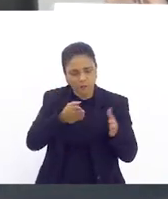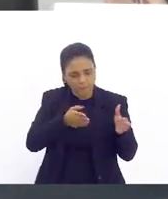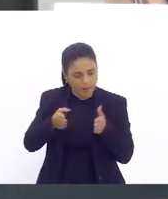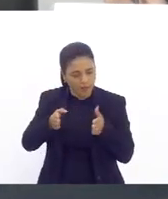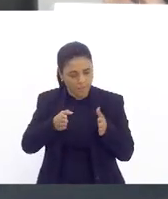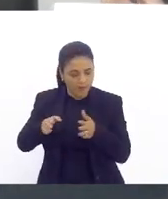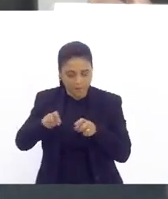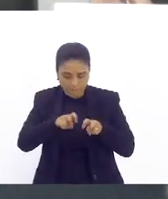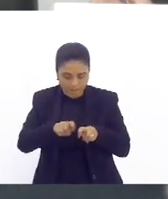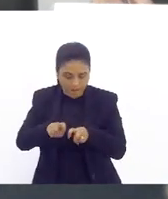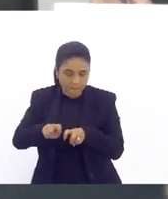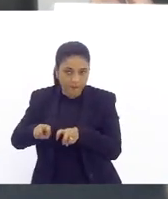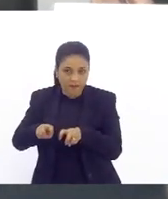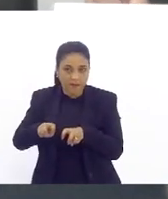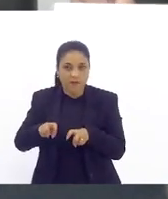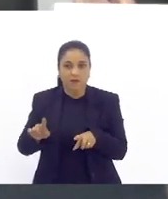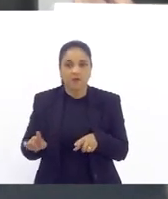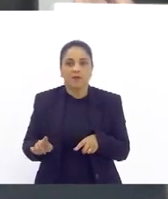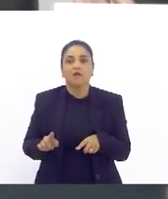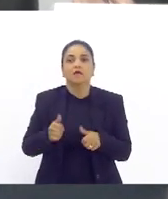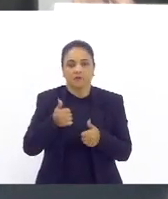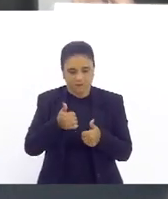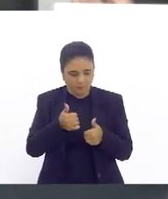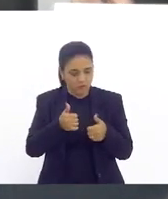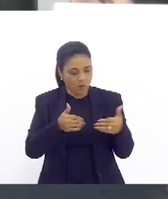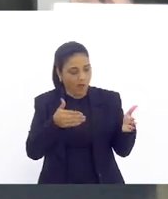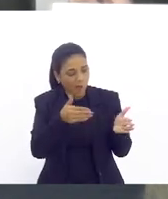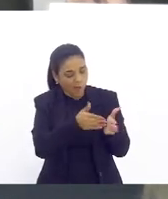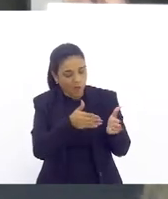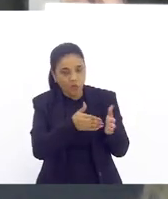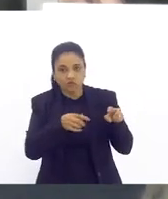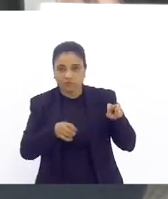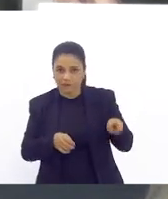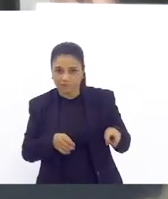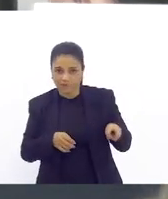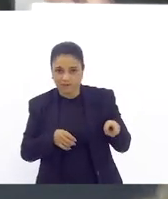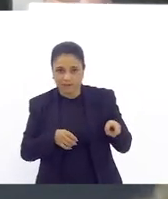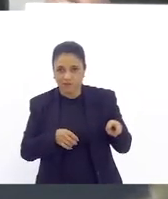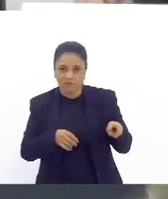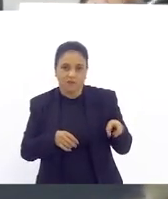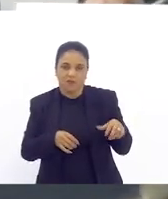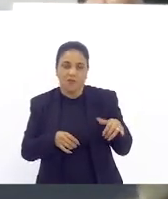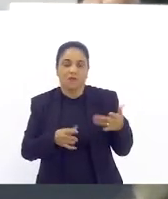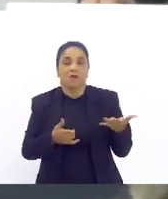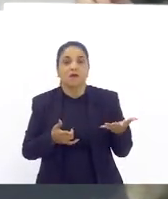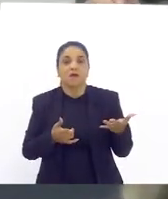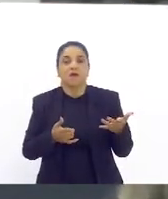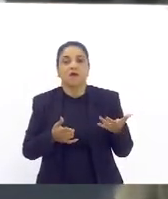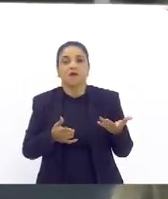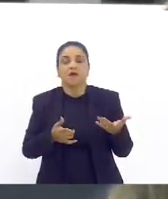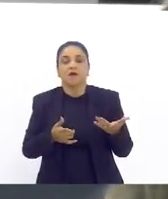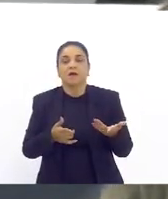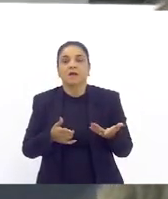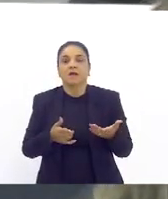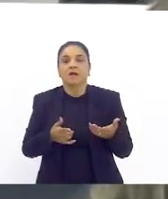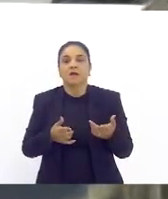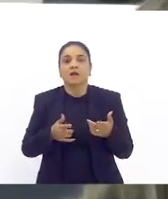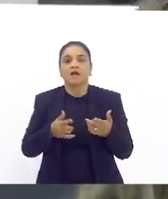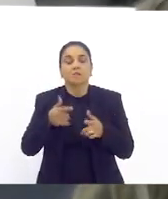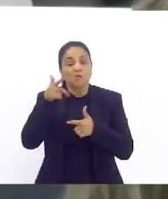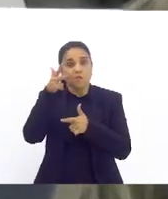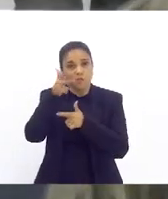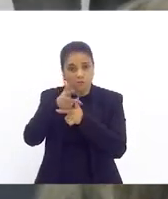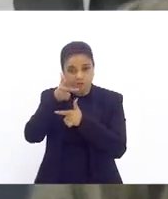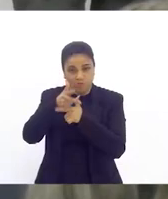deixar essa cadeira coloca a última a última não a menos importante E aí vou pedir por causa da